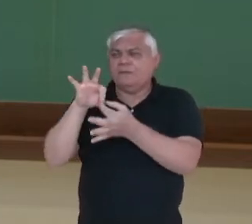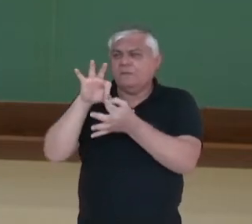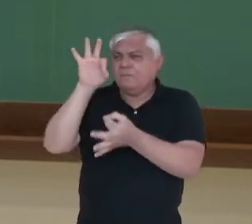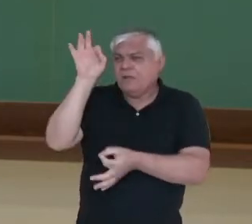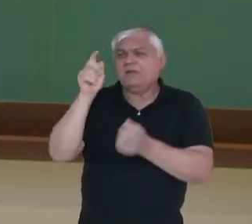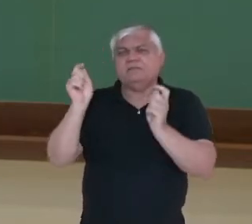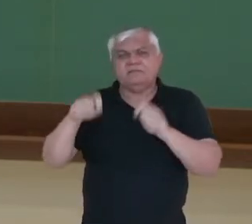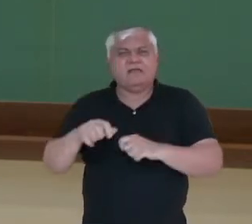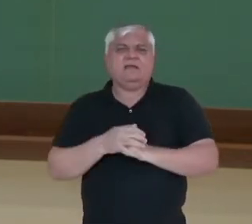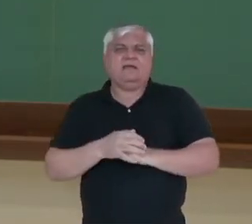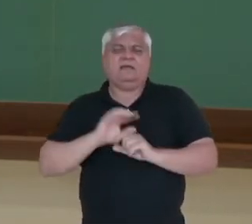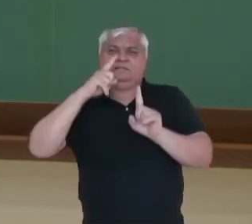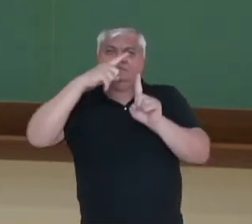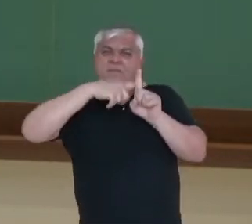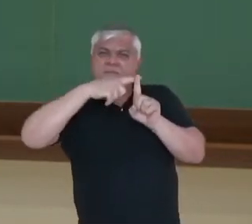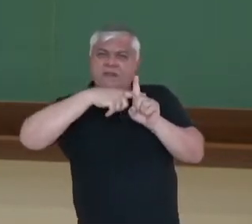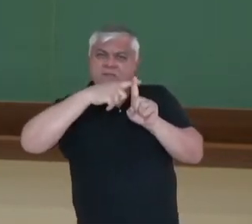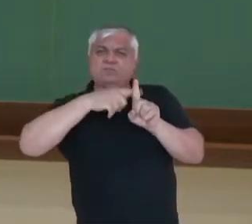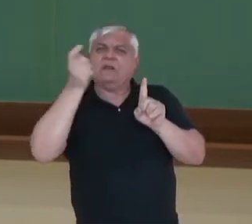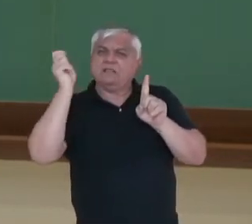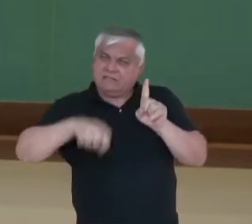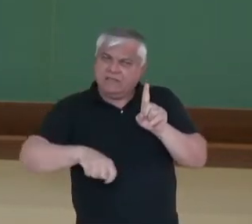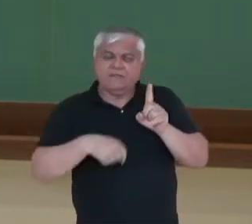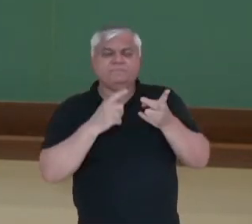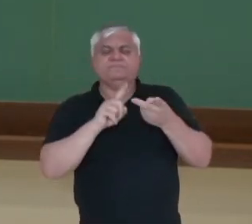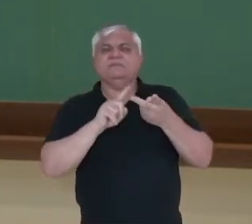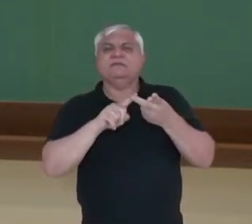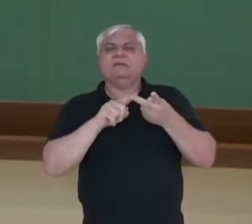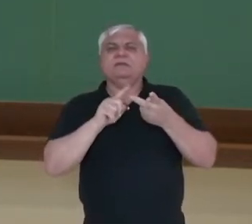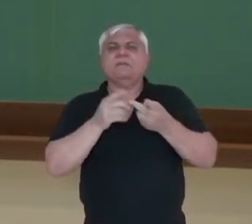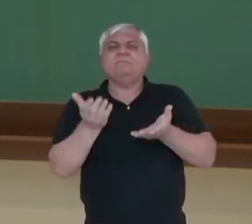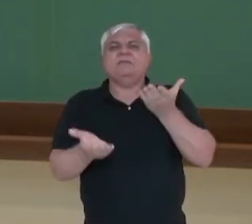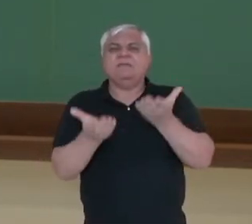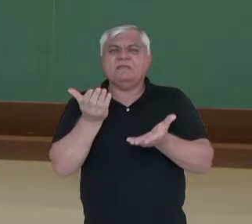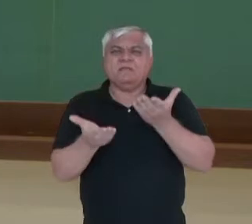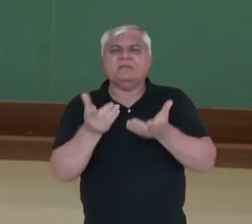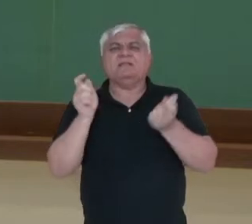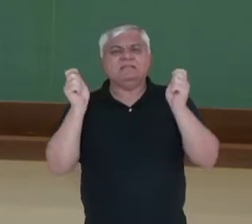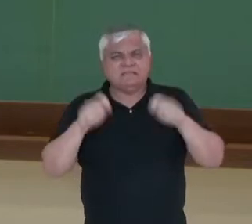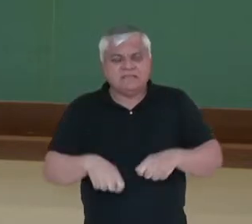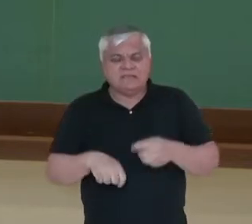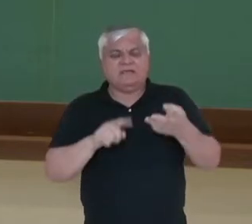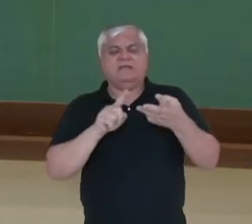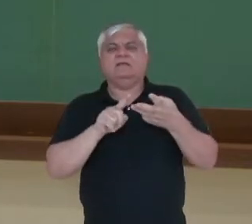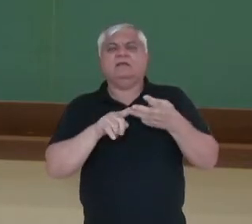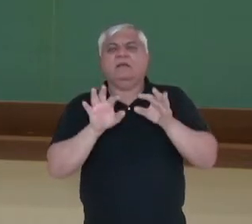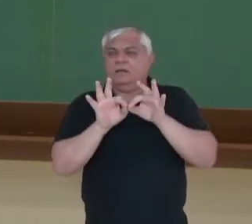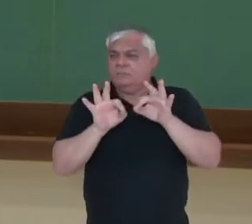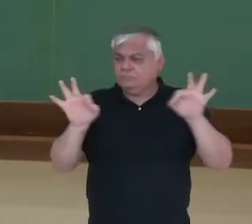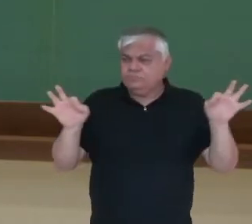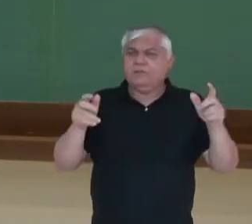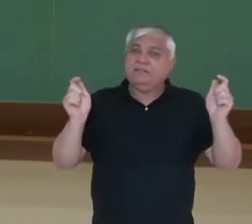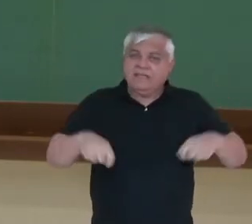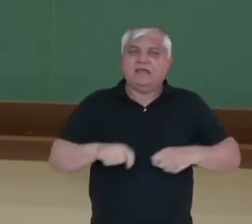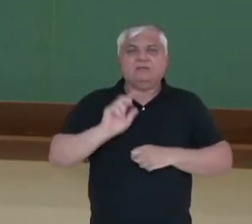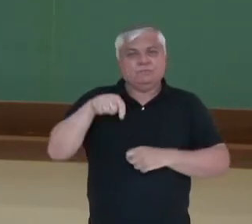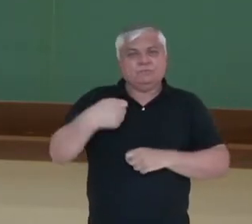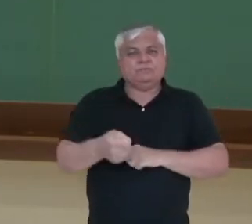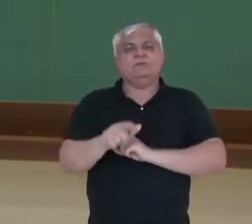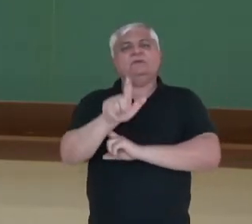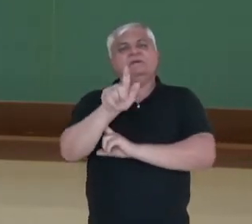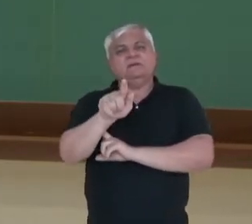exemplo, temperatura a gente pode medir, massa a gente pode medir, comprimento, tá? Então tudo isso